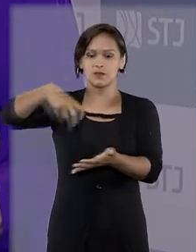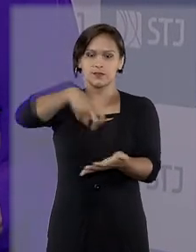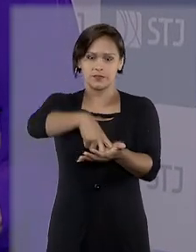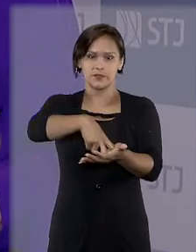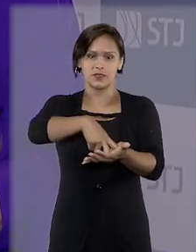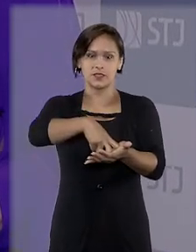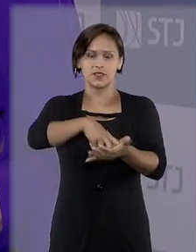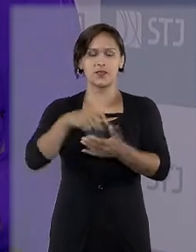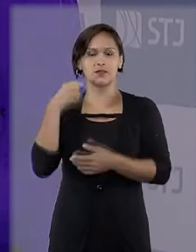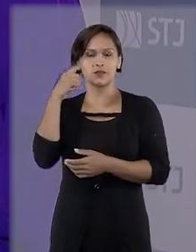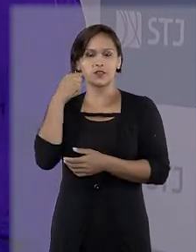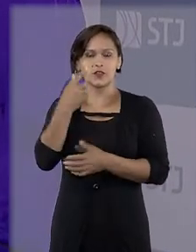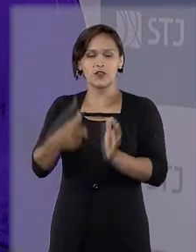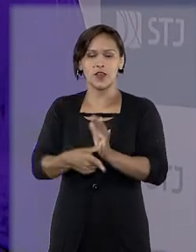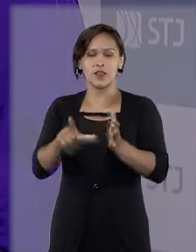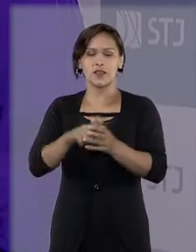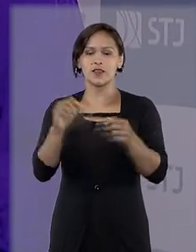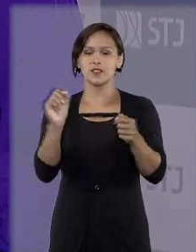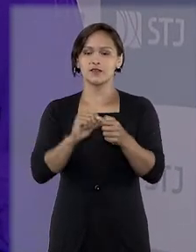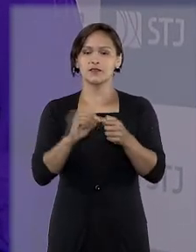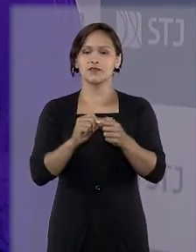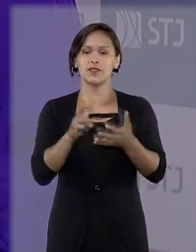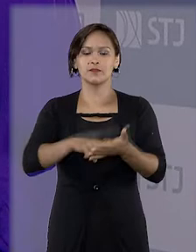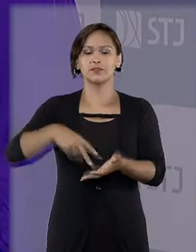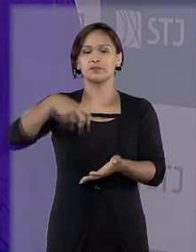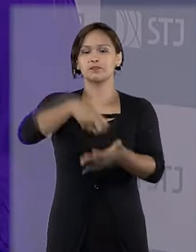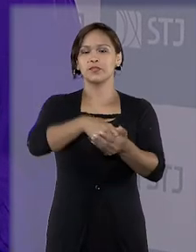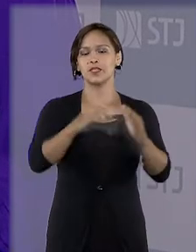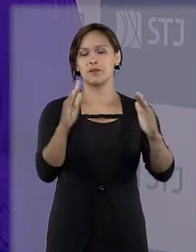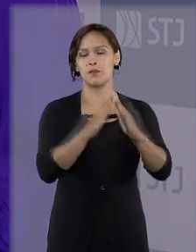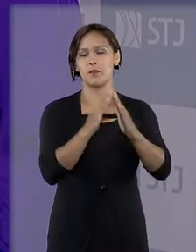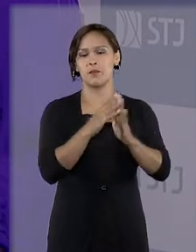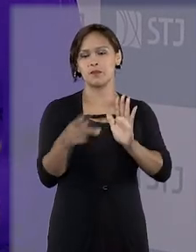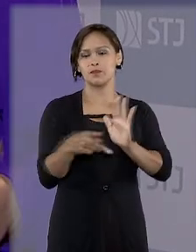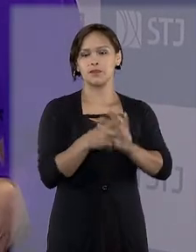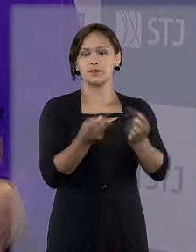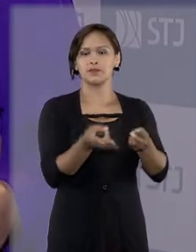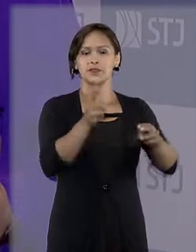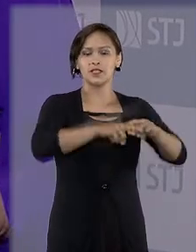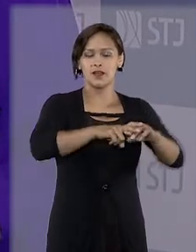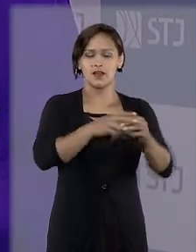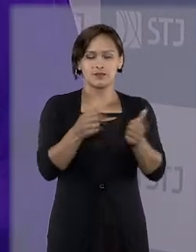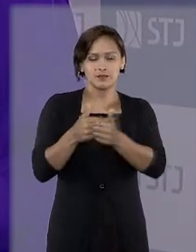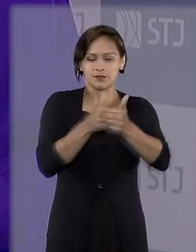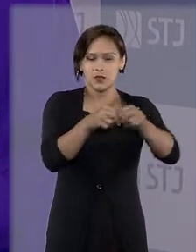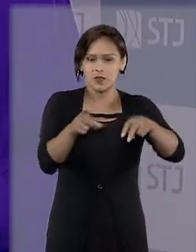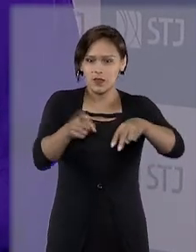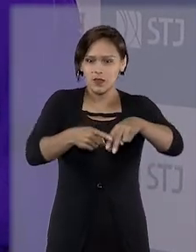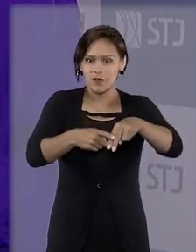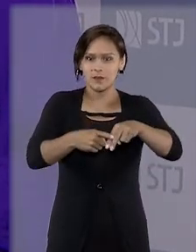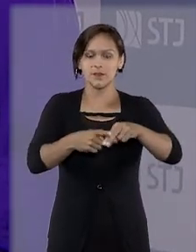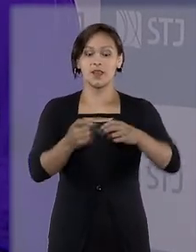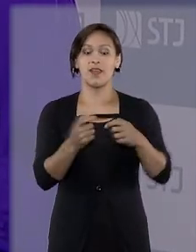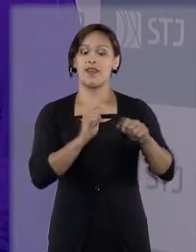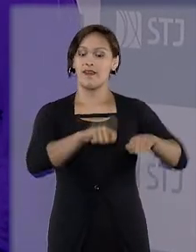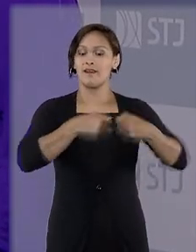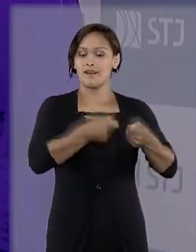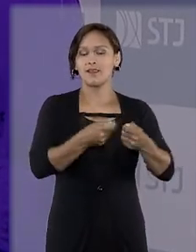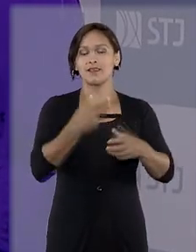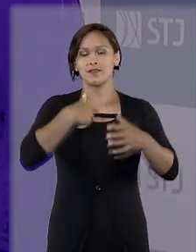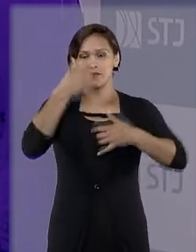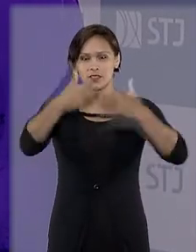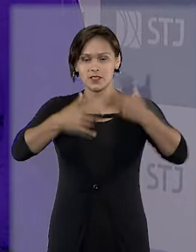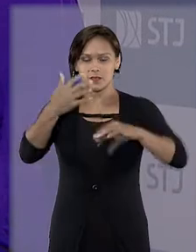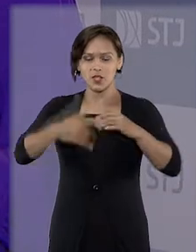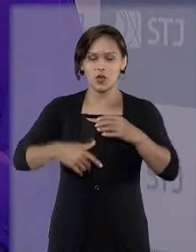advogada Mércia Nakashima, o direito de cumprir pena em prisão domiciliar com monitoramento eletrônico. Segundo a defesa, Misael